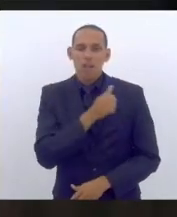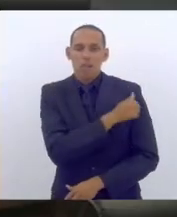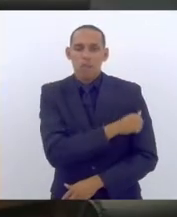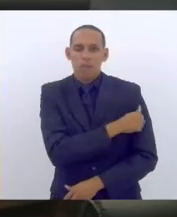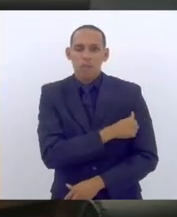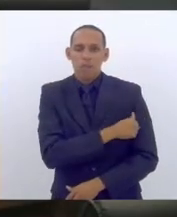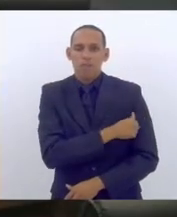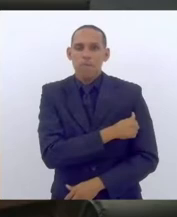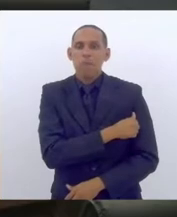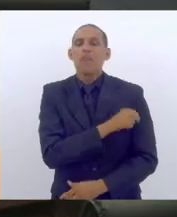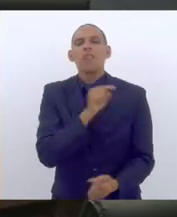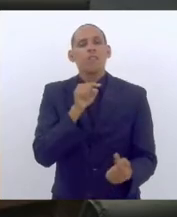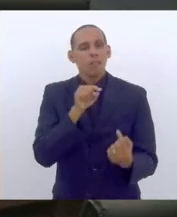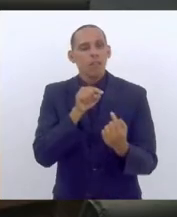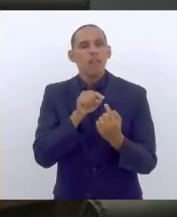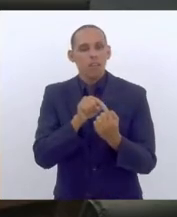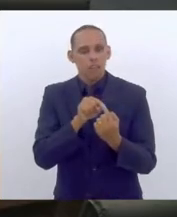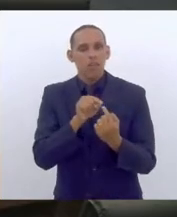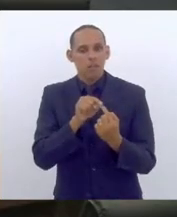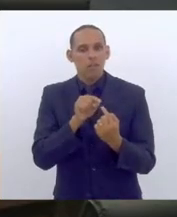é favorável